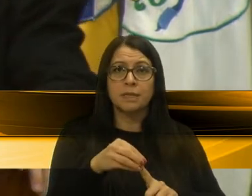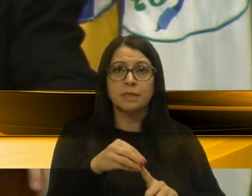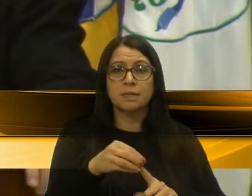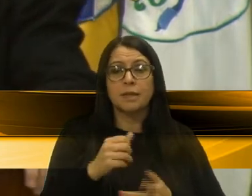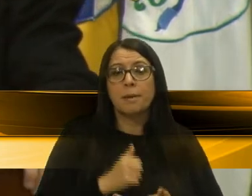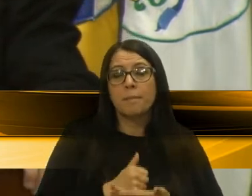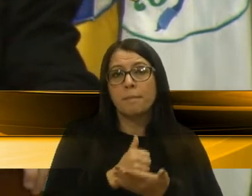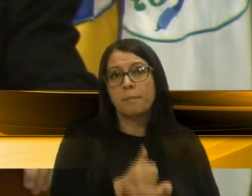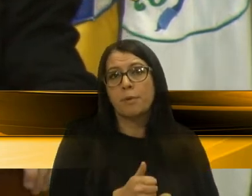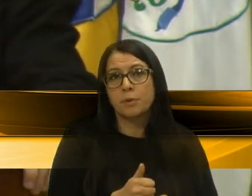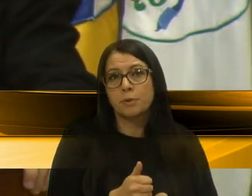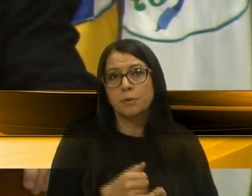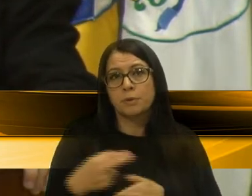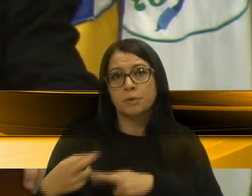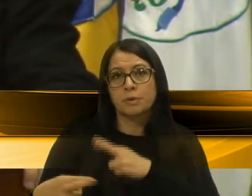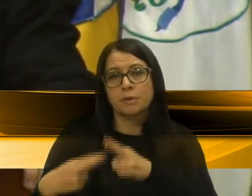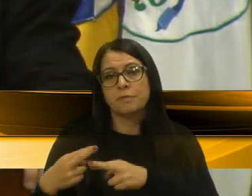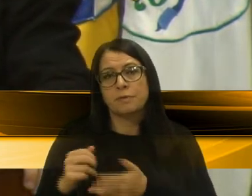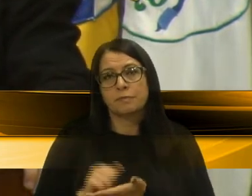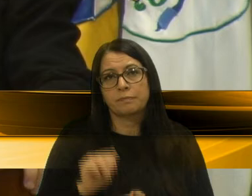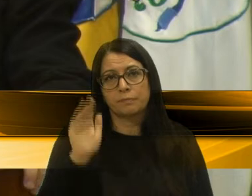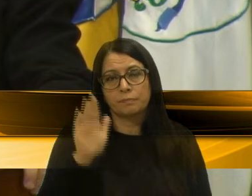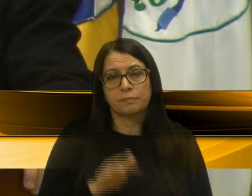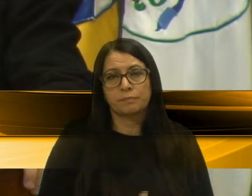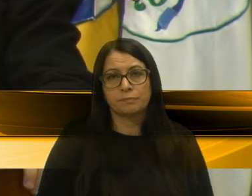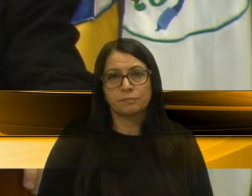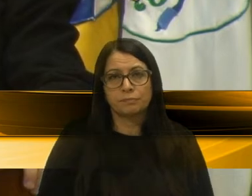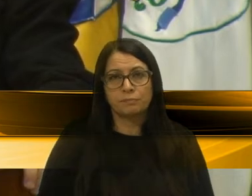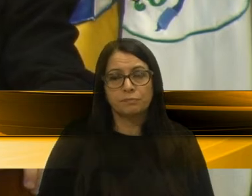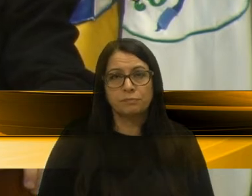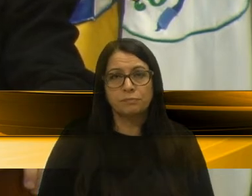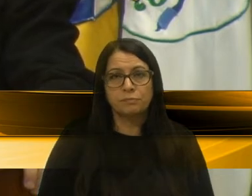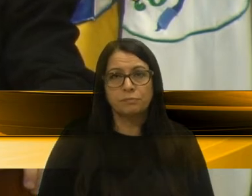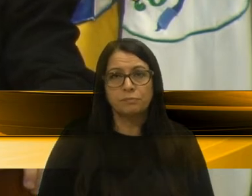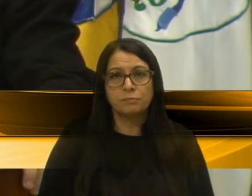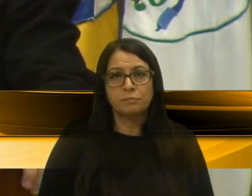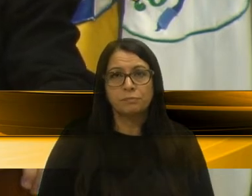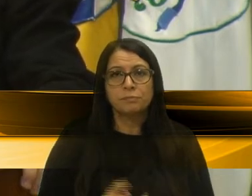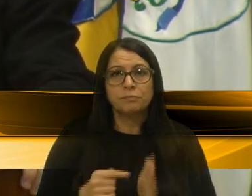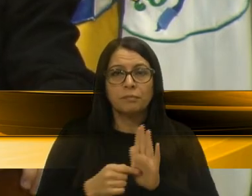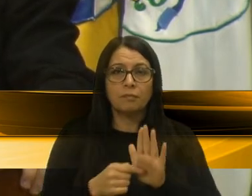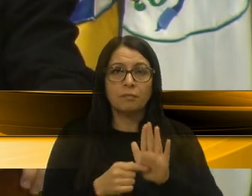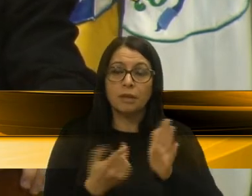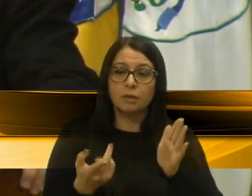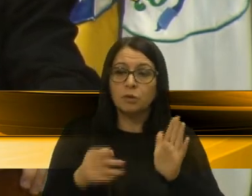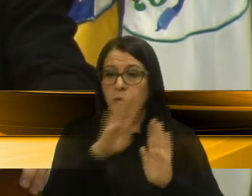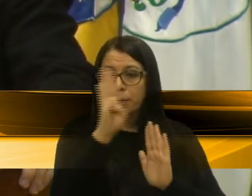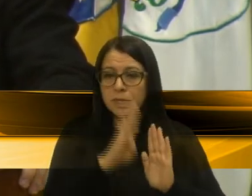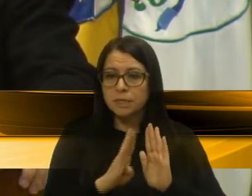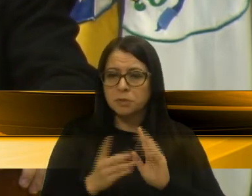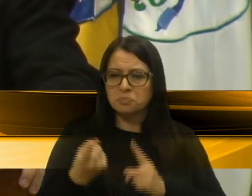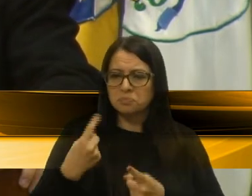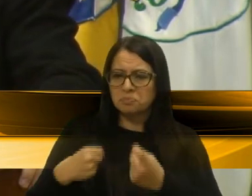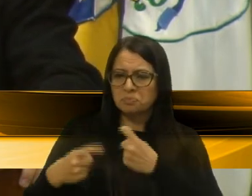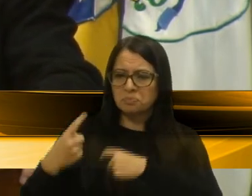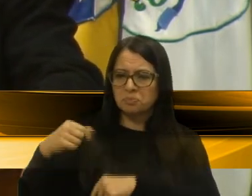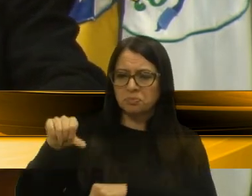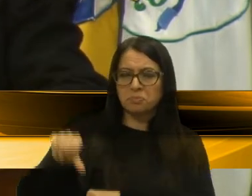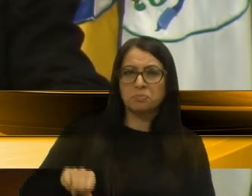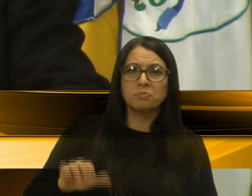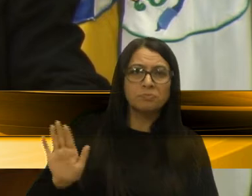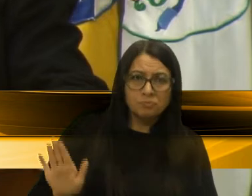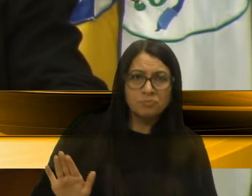fiadores dessa reforma. Permite a parte, vereador Eloy. Colocando o Brasil num retrocesso